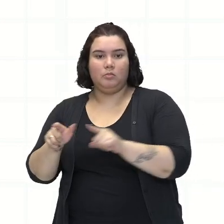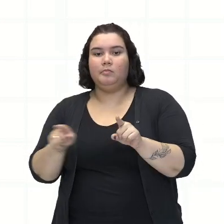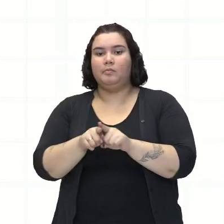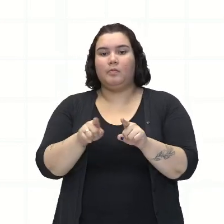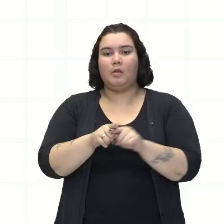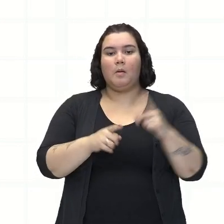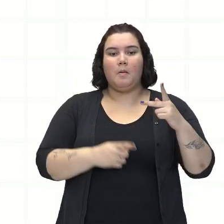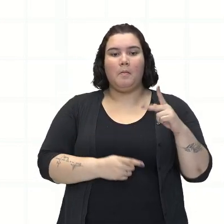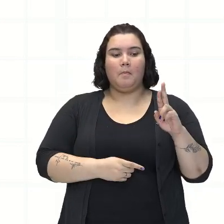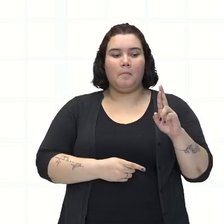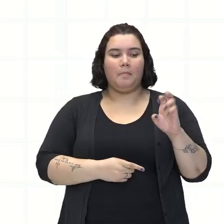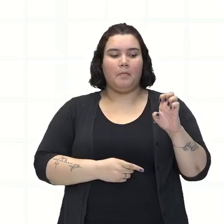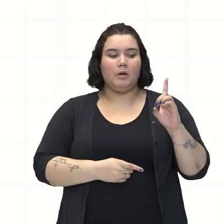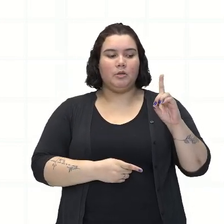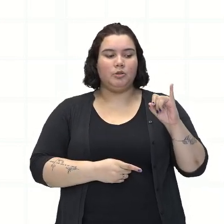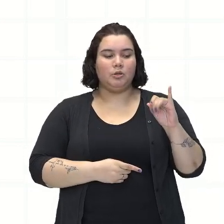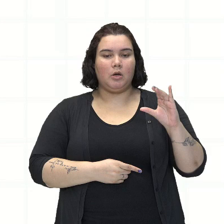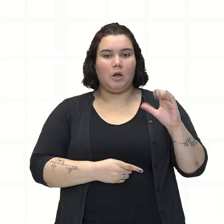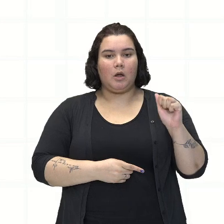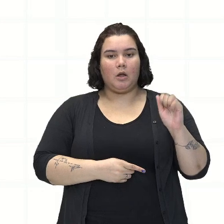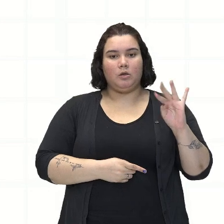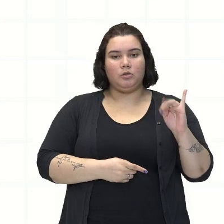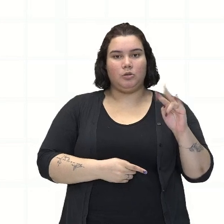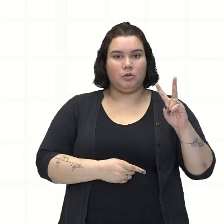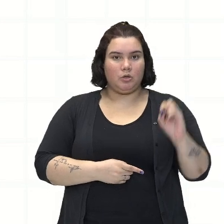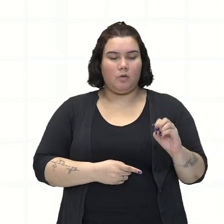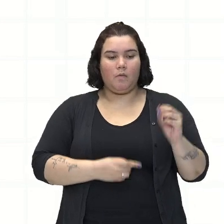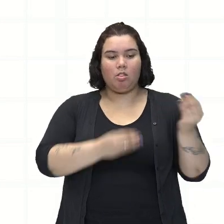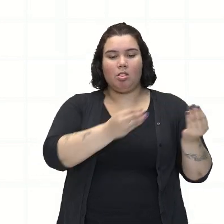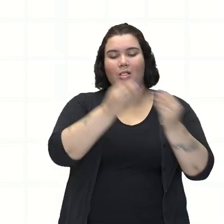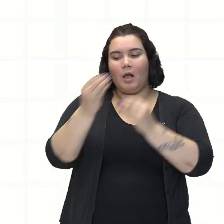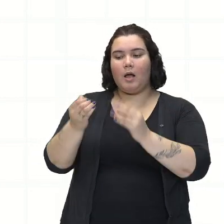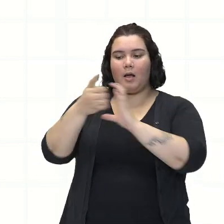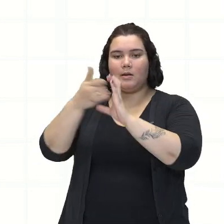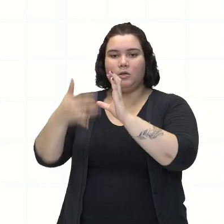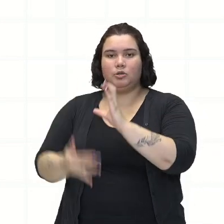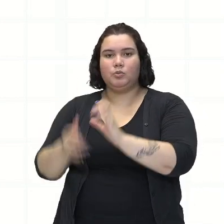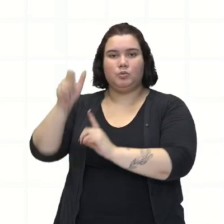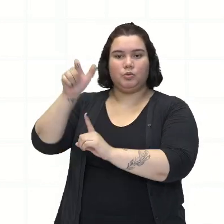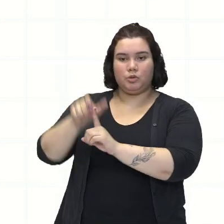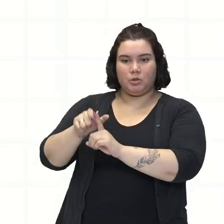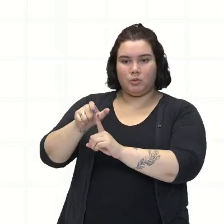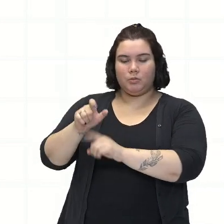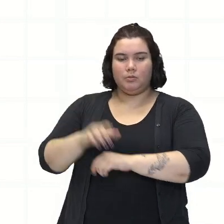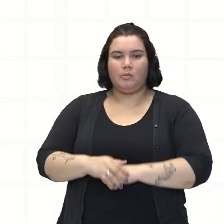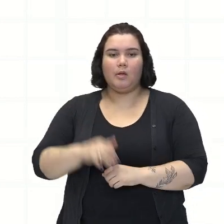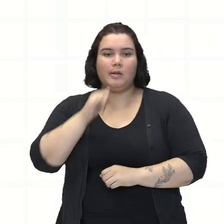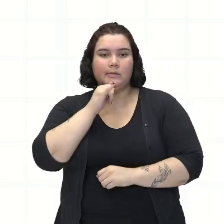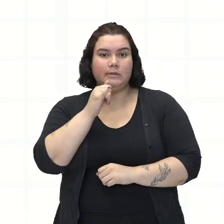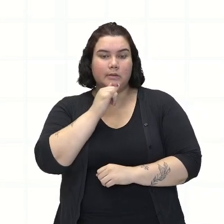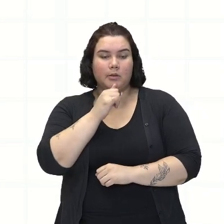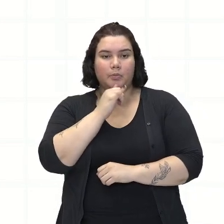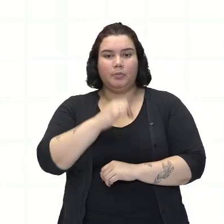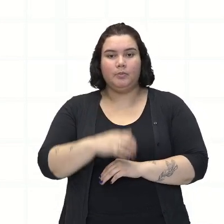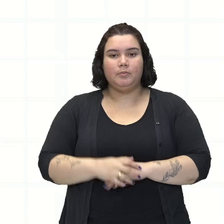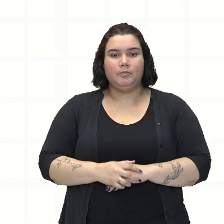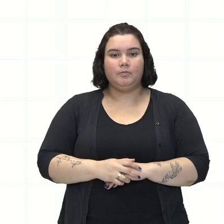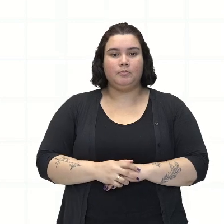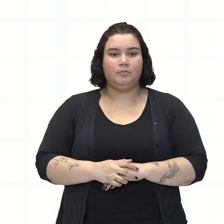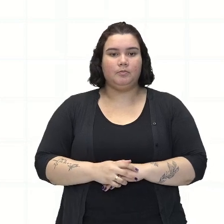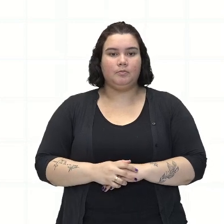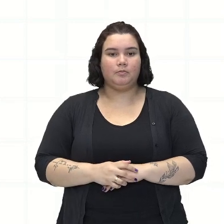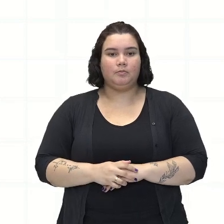o predicativo. Atribui característica ao sujeito. Vamos ver exemplos, turmas. Olha